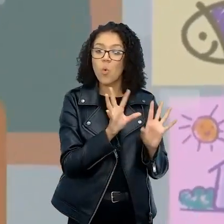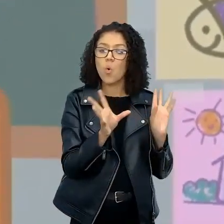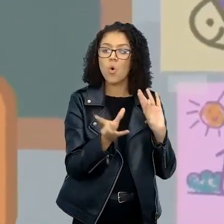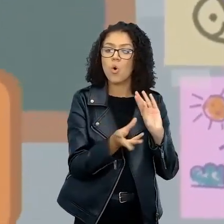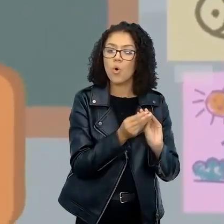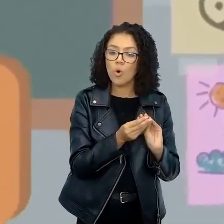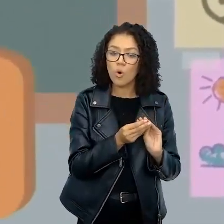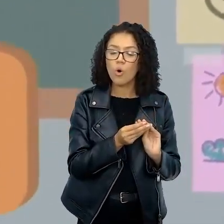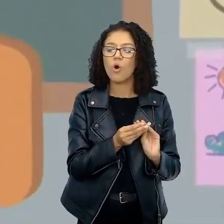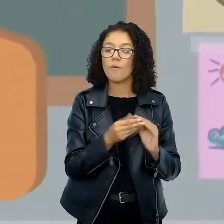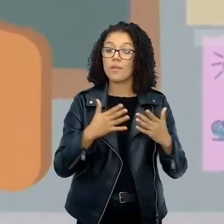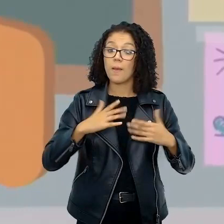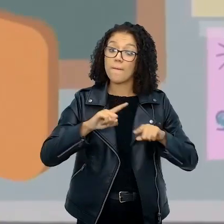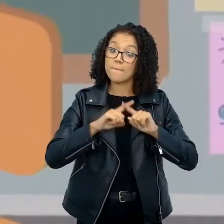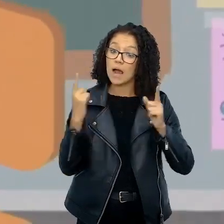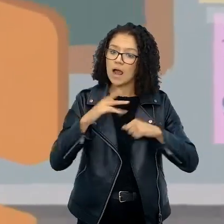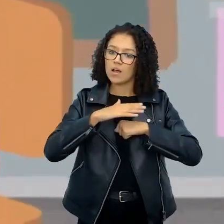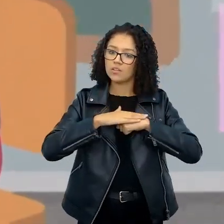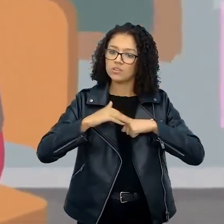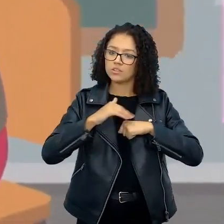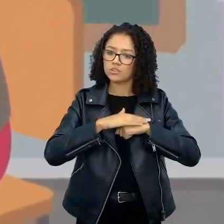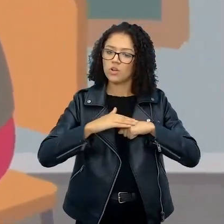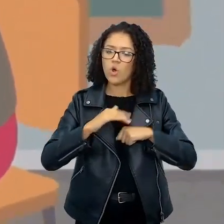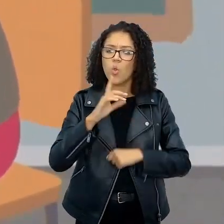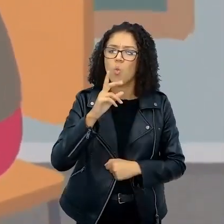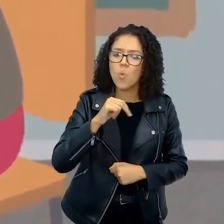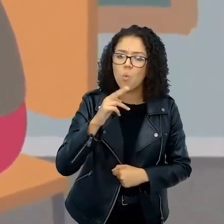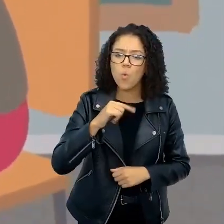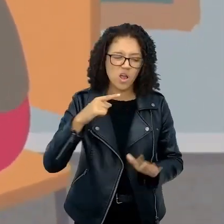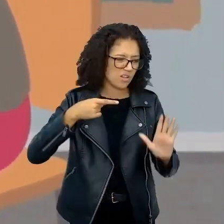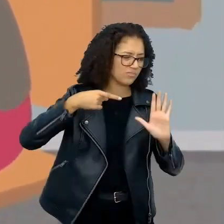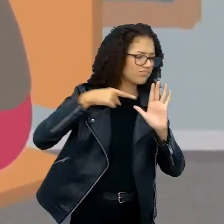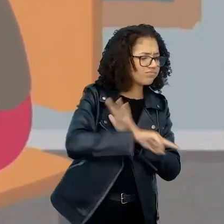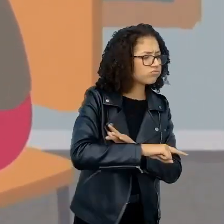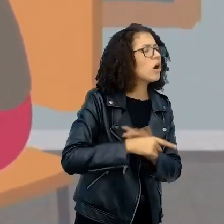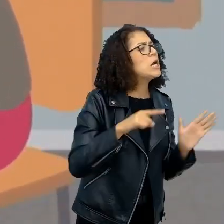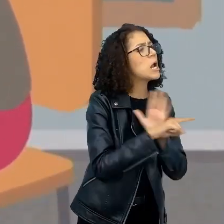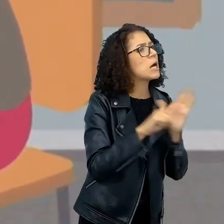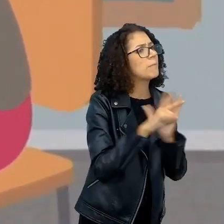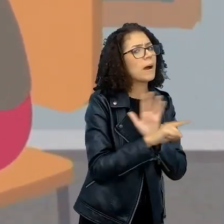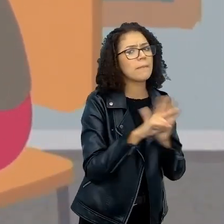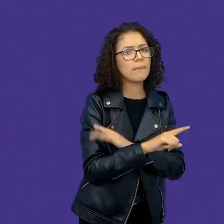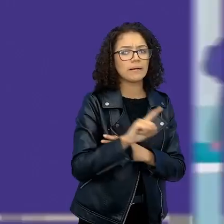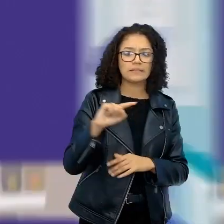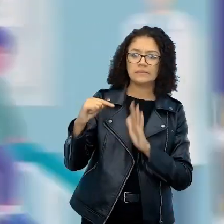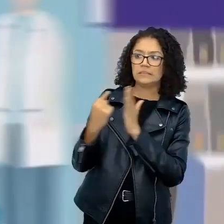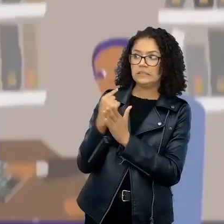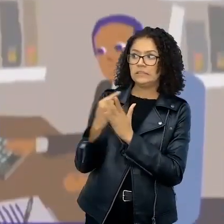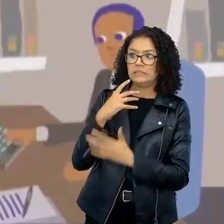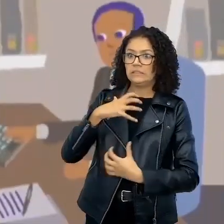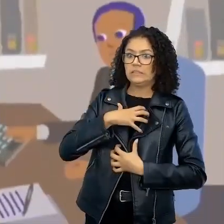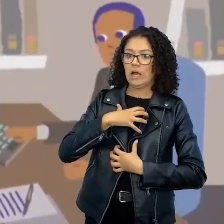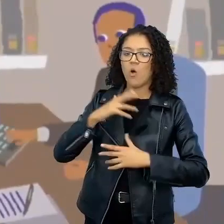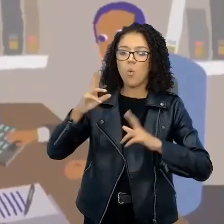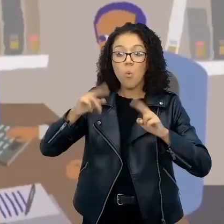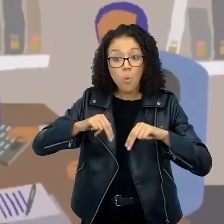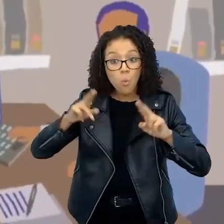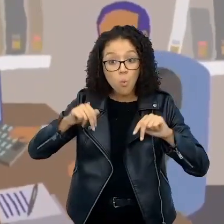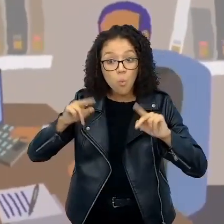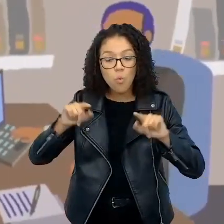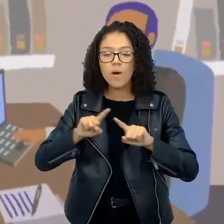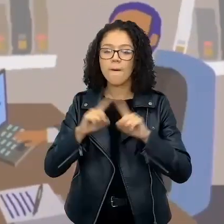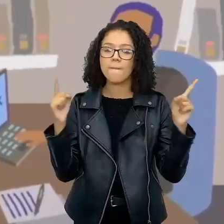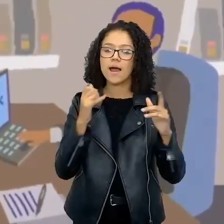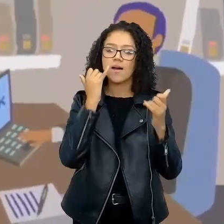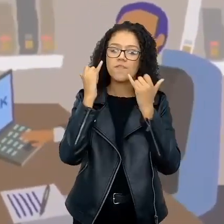de maneira delicada, e nunca fazer perguntas invasivas ou que possam causar constrangimento. Vale lembrar que muitas informações